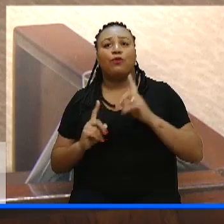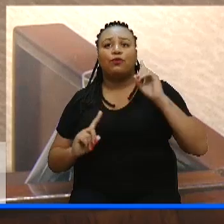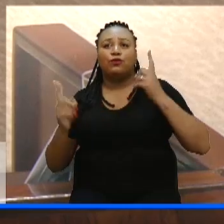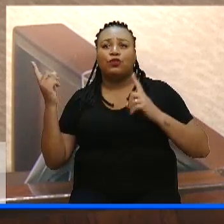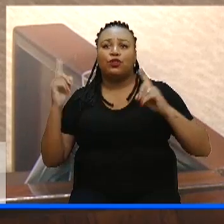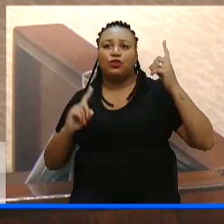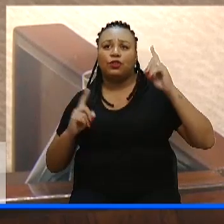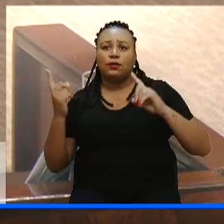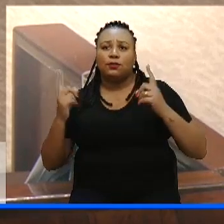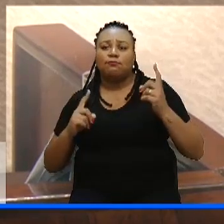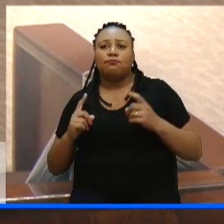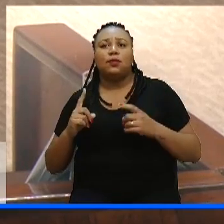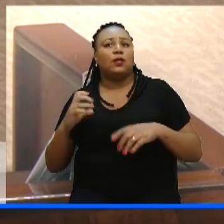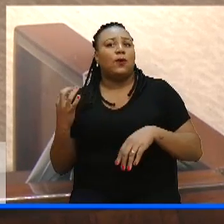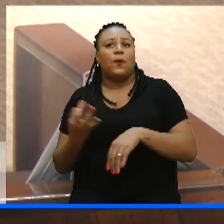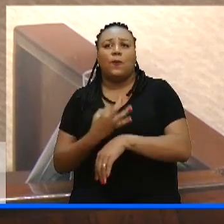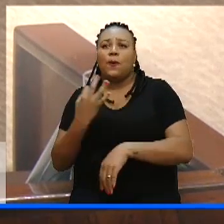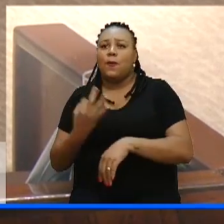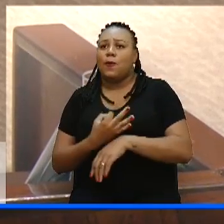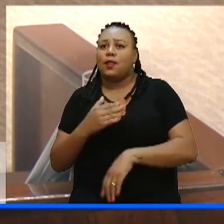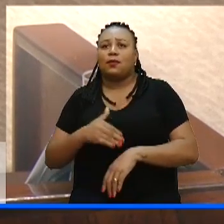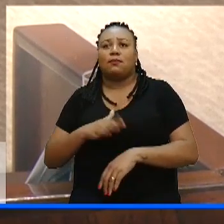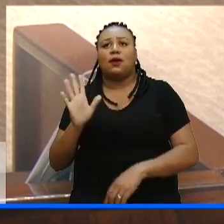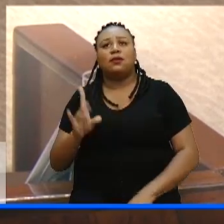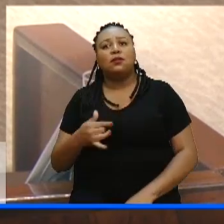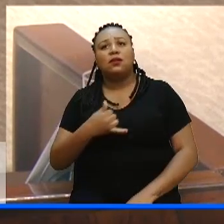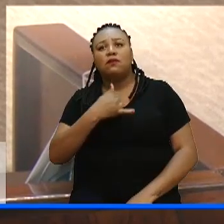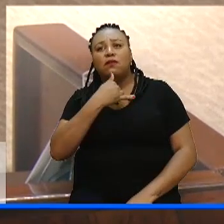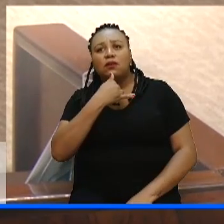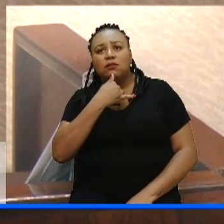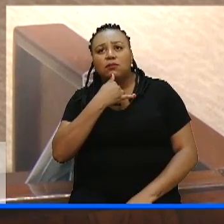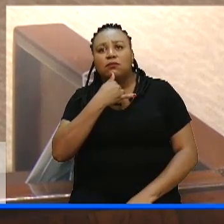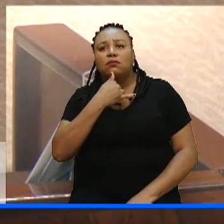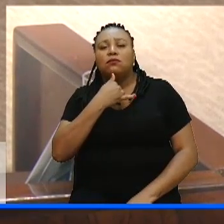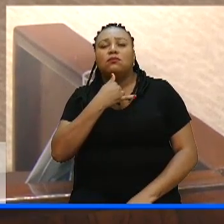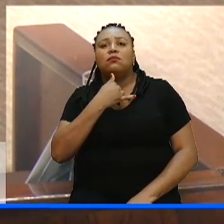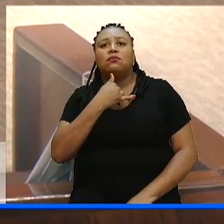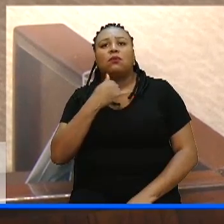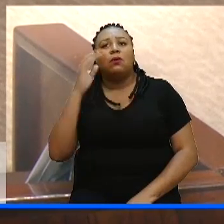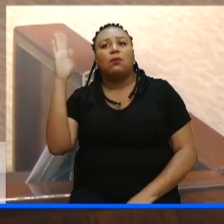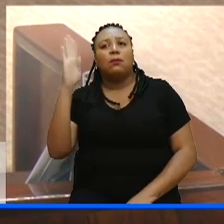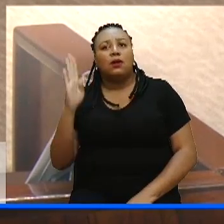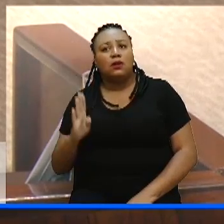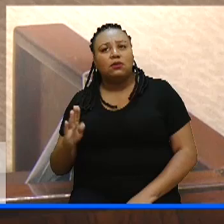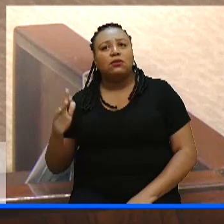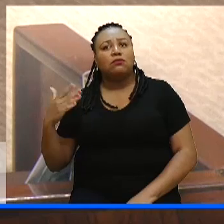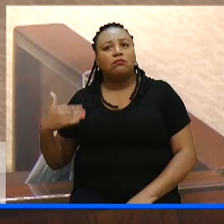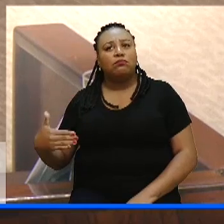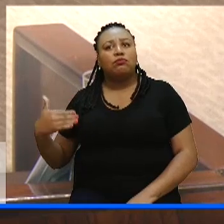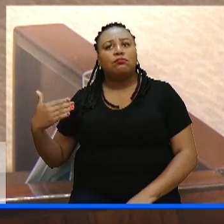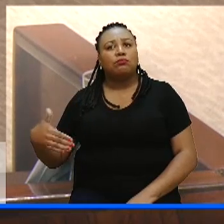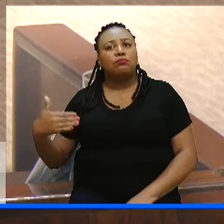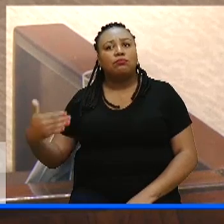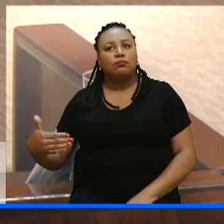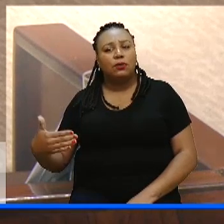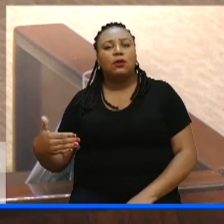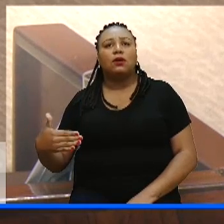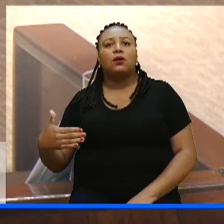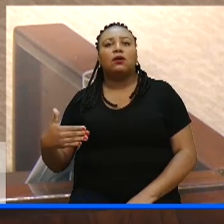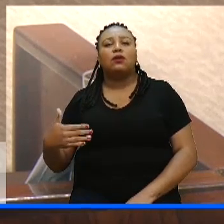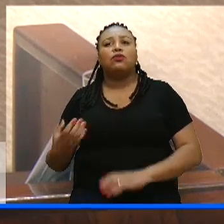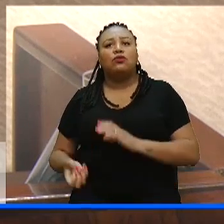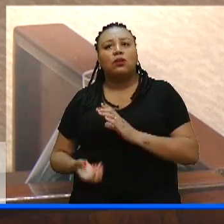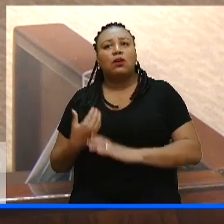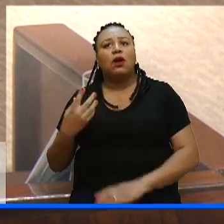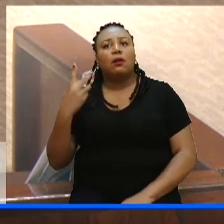ela não aguenta mais aquilo que infelizmente o brasil vem caminhando no sentido de implantar